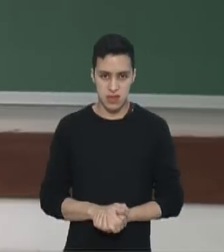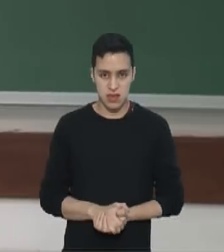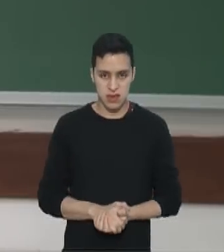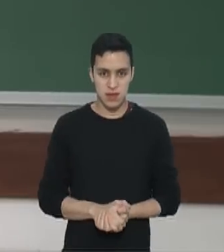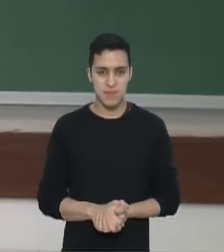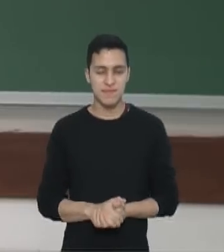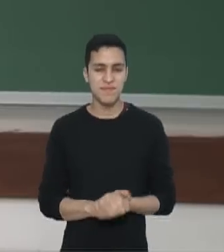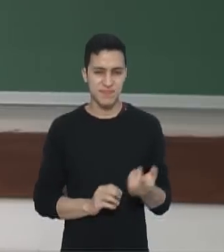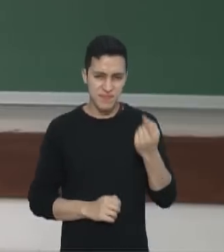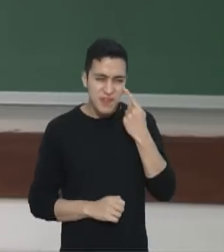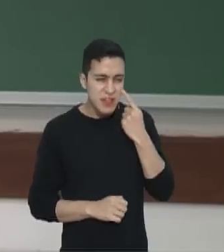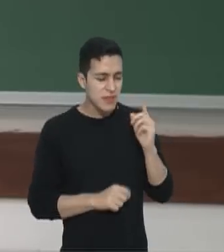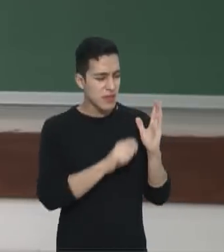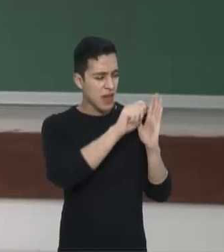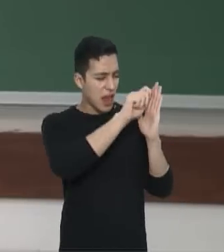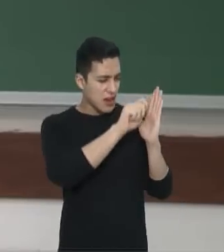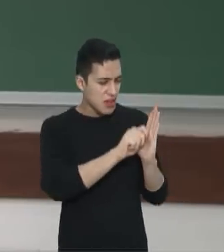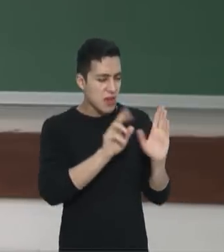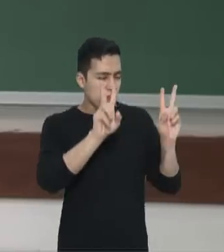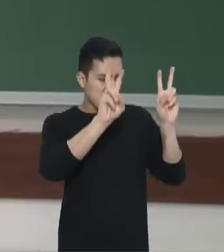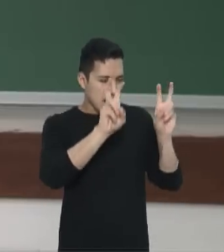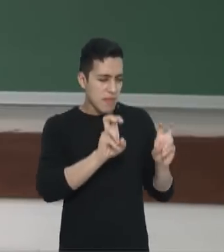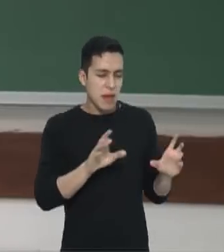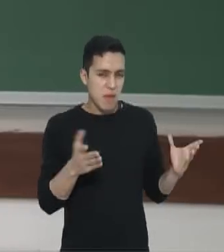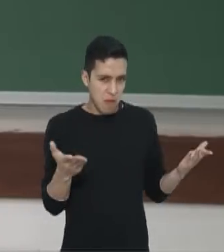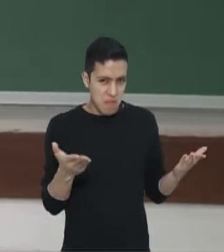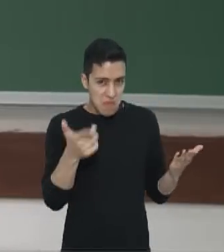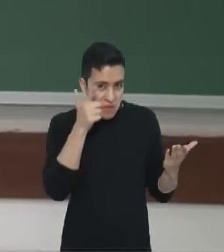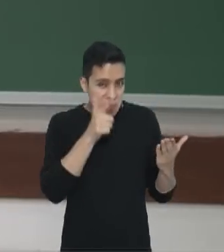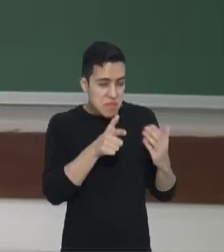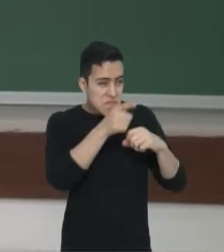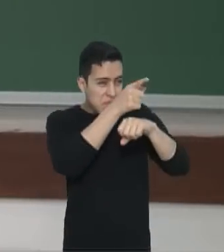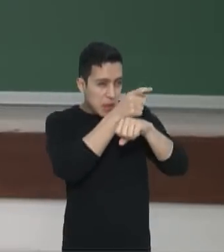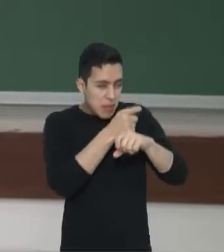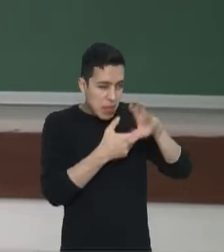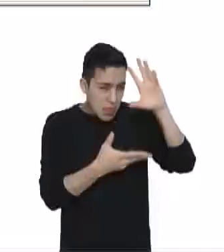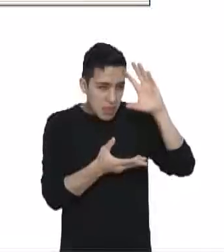Identificou o tema de cada artigo? Então vamos para a correção.